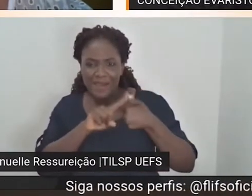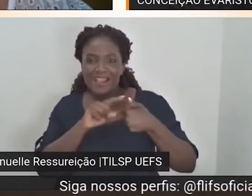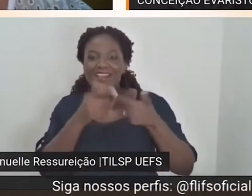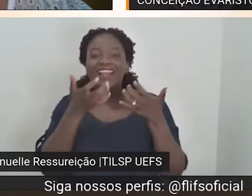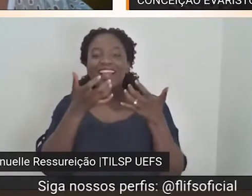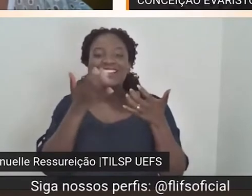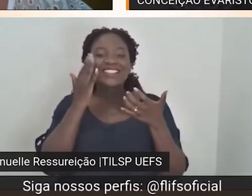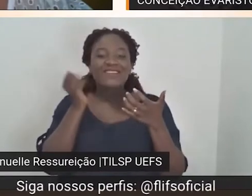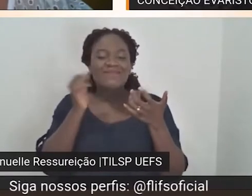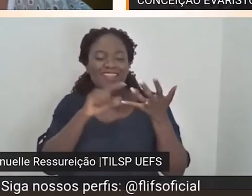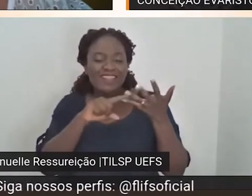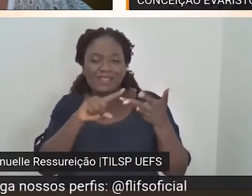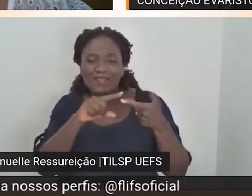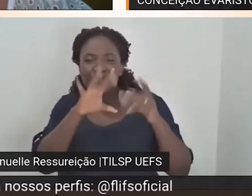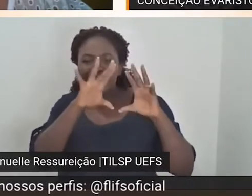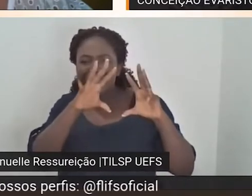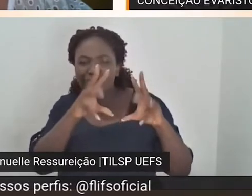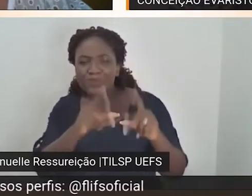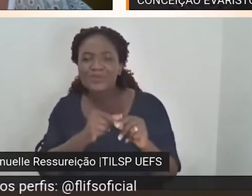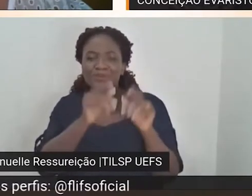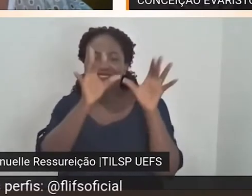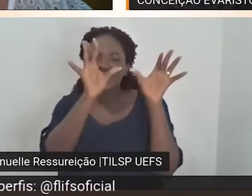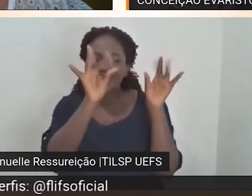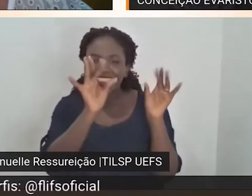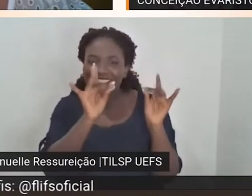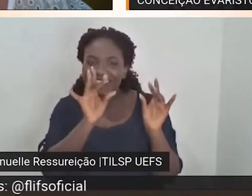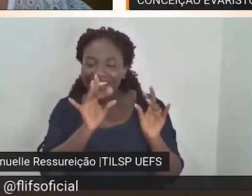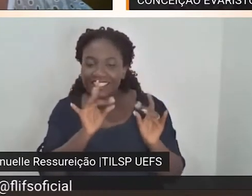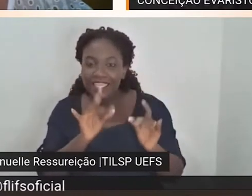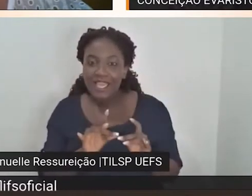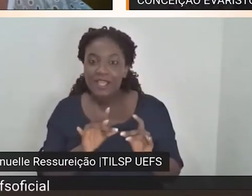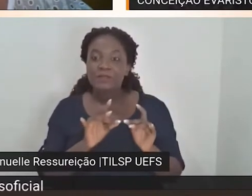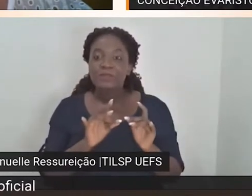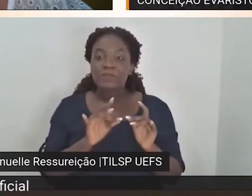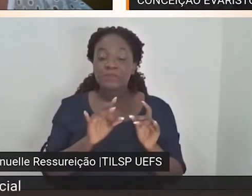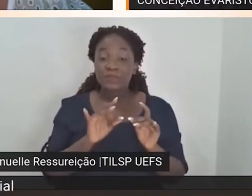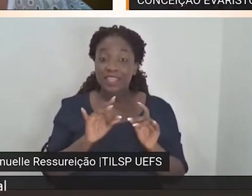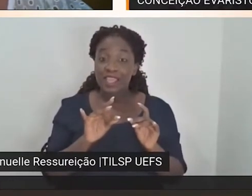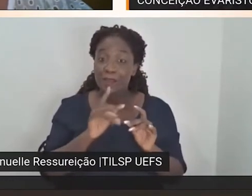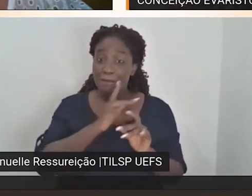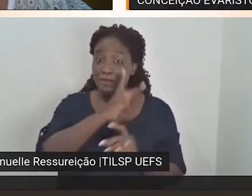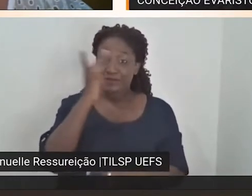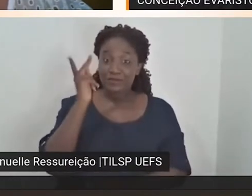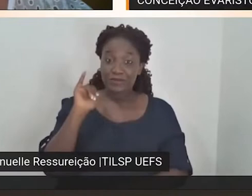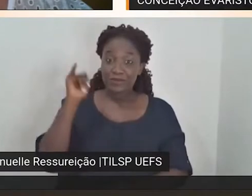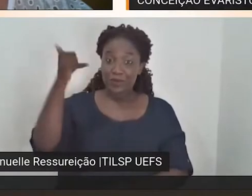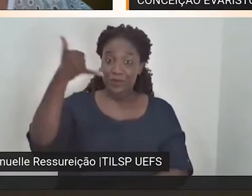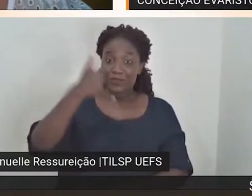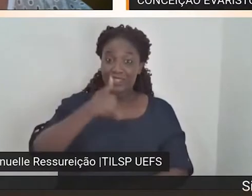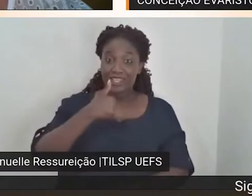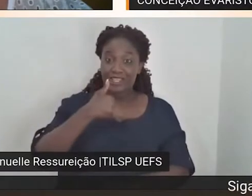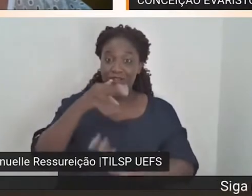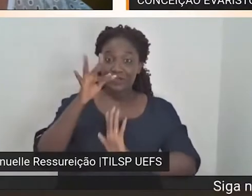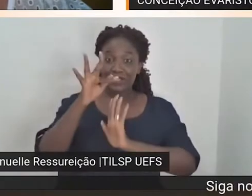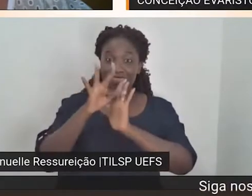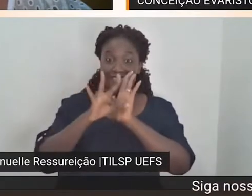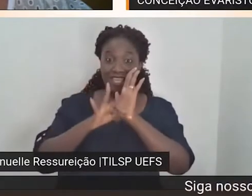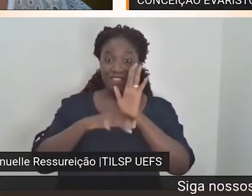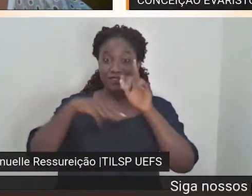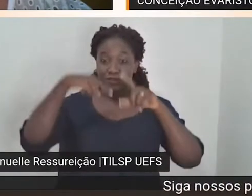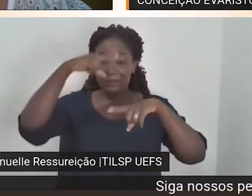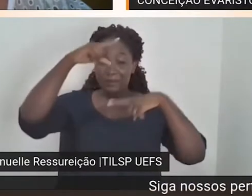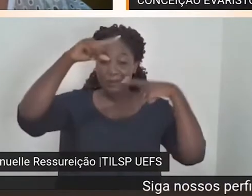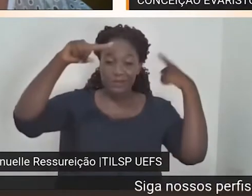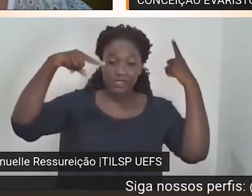tudo daquele fato, daquela história. Outra hora a pessoa está me contando uma coisa, um texto já está girando na minha